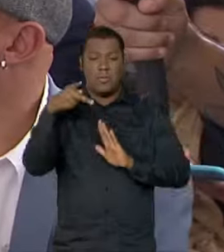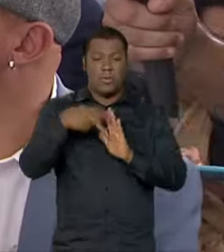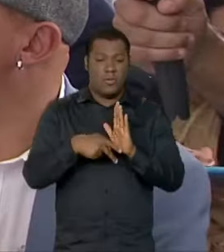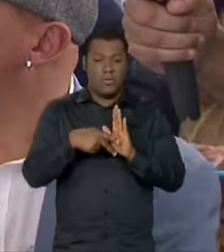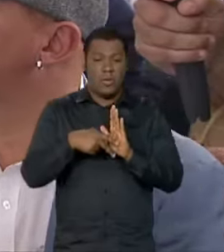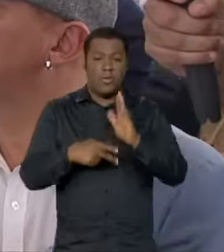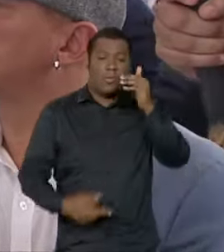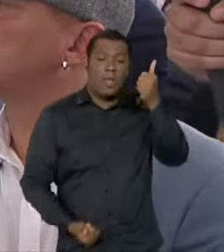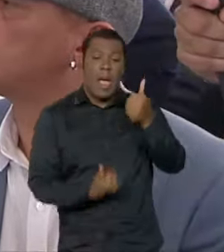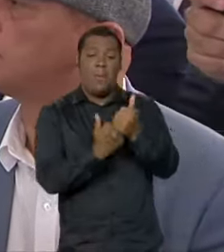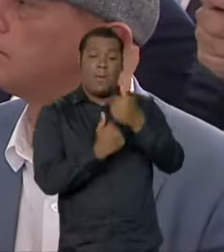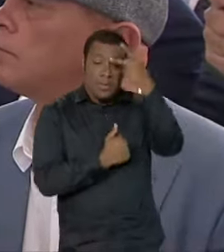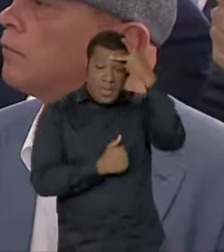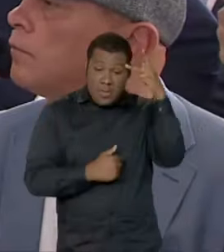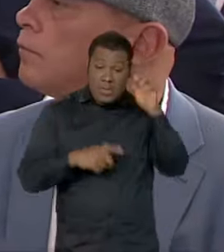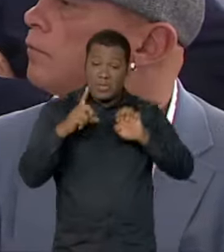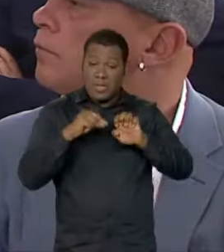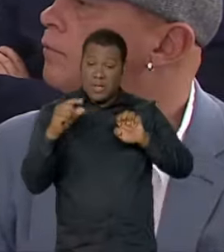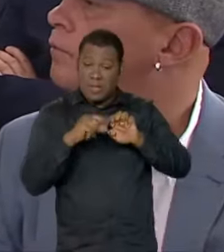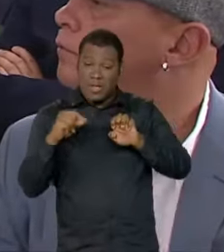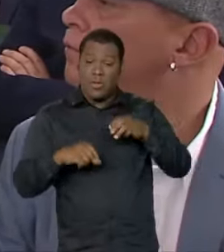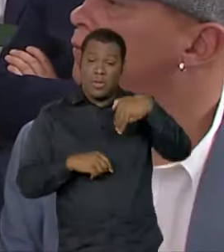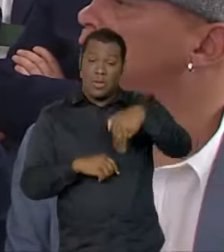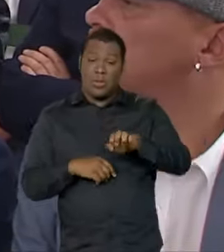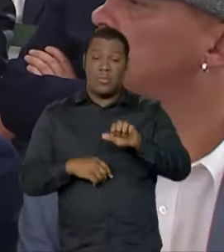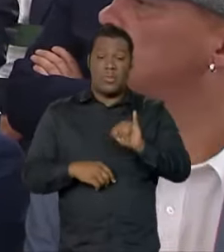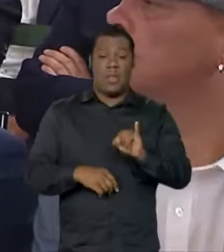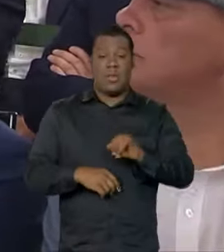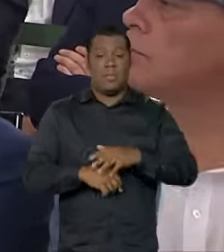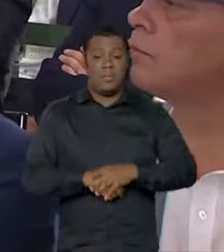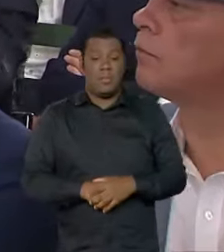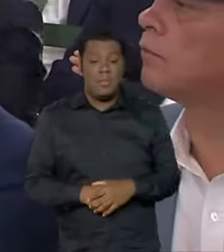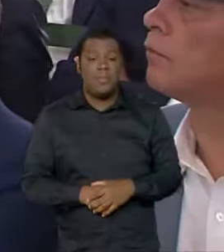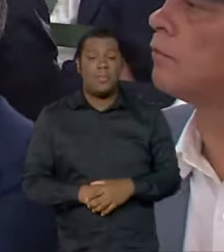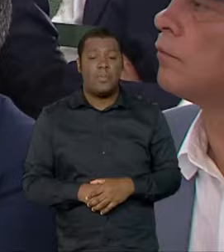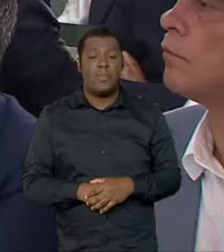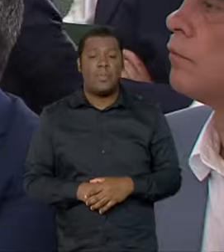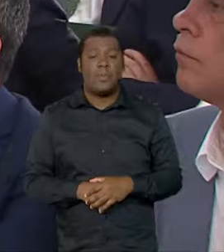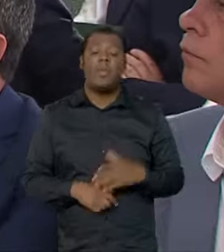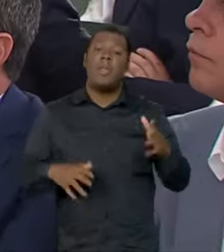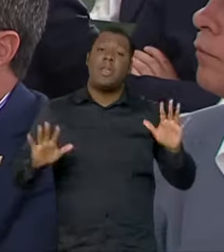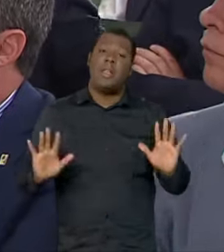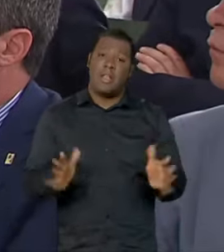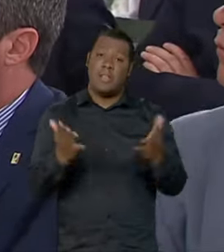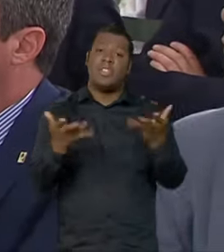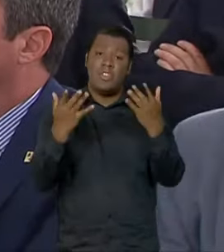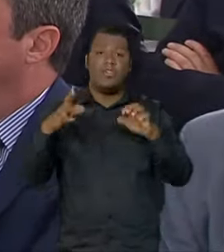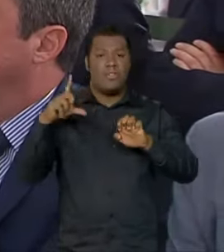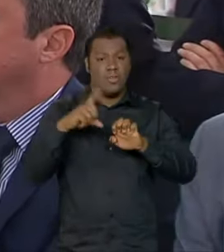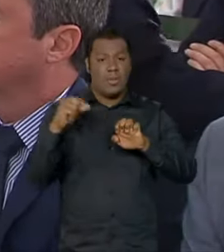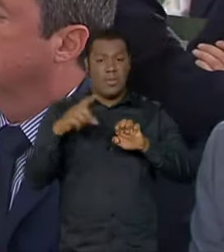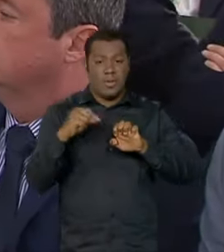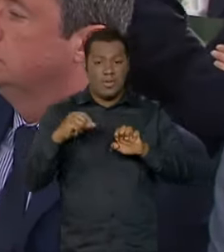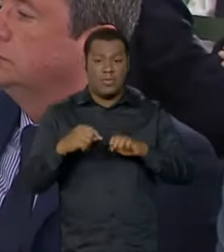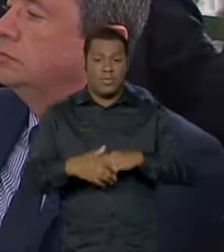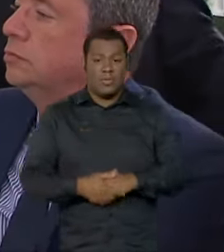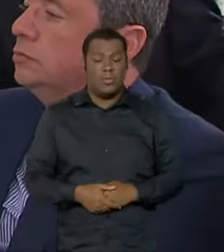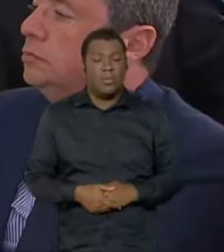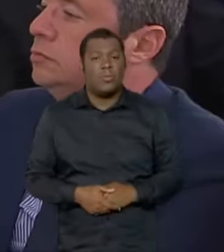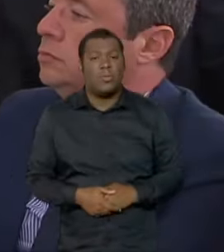programa de apoio à micro e pequena empresa, ao programa de apoio a incentivo ao empreendedorismo da nossa